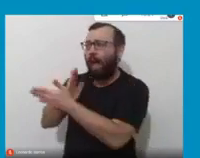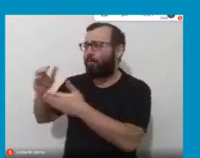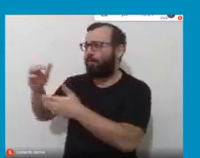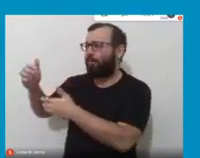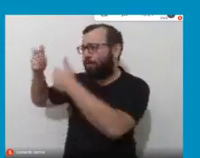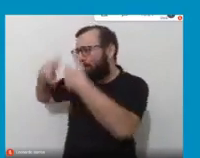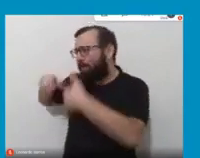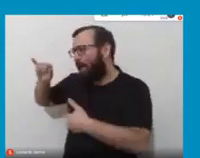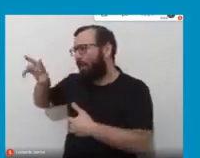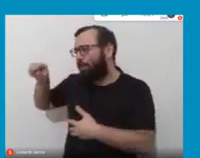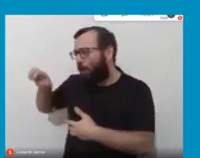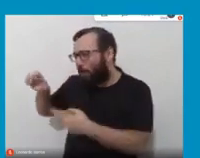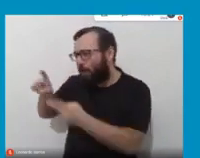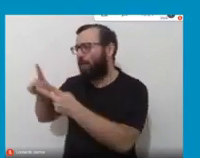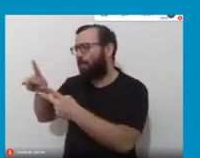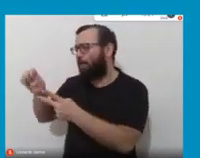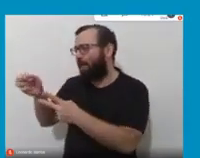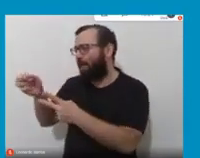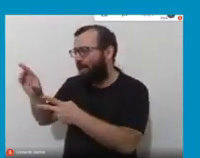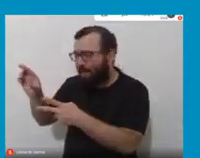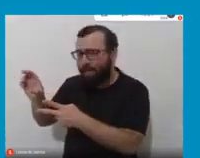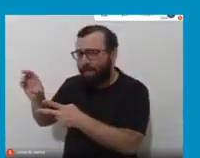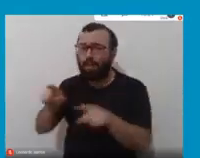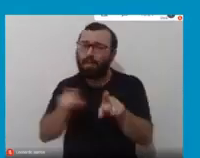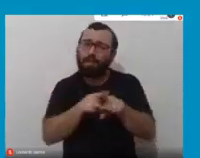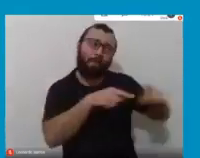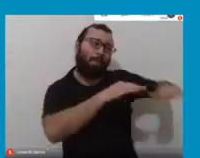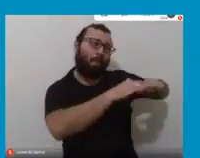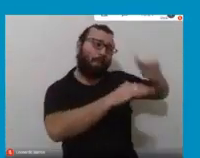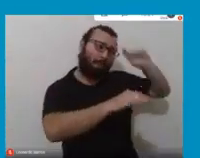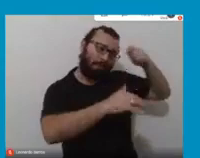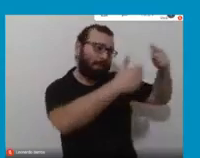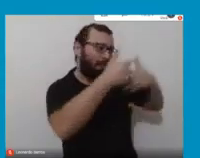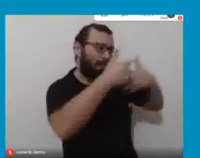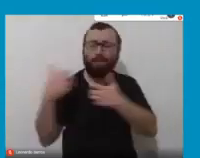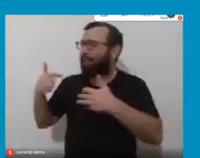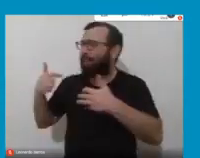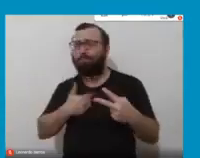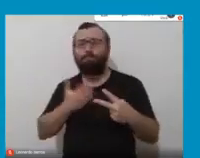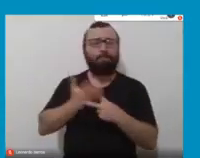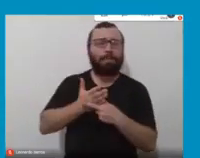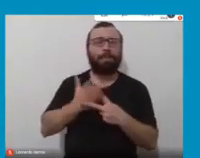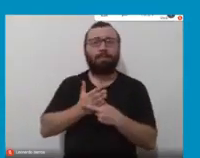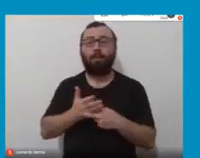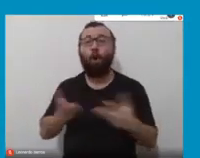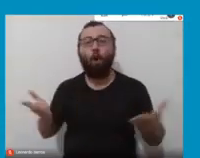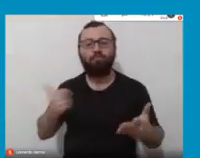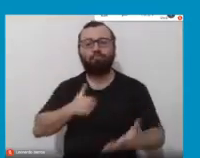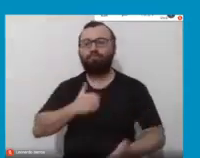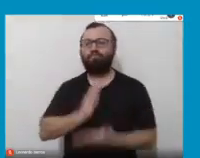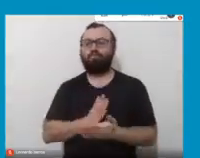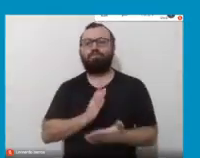Peter, e também com os argumentos do movimento negro. Hoje, eu saí do muro. Eu acho